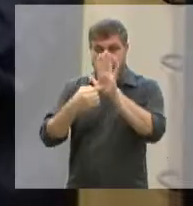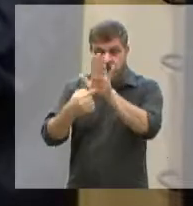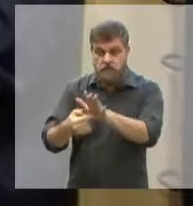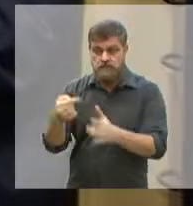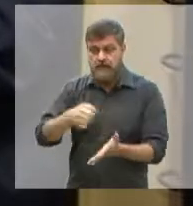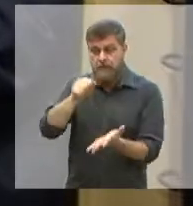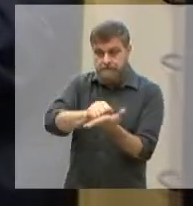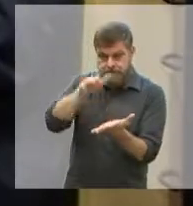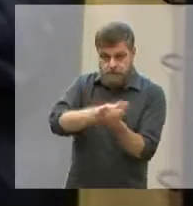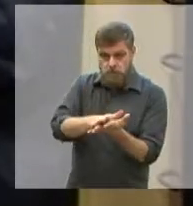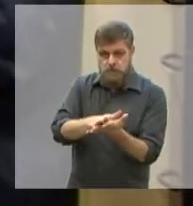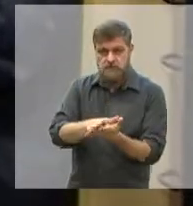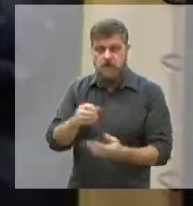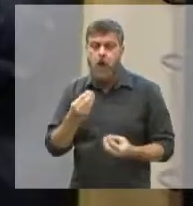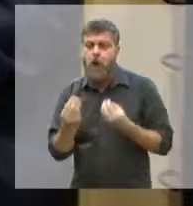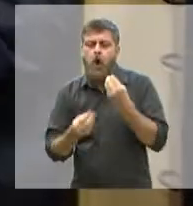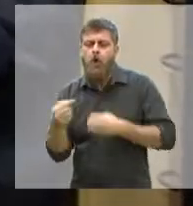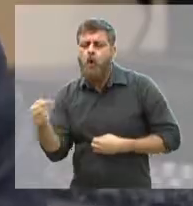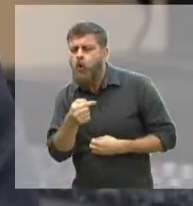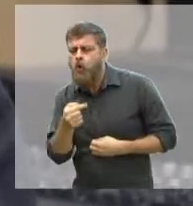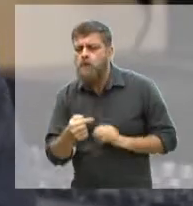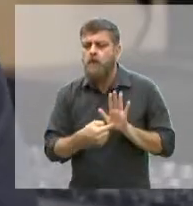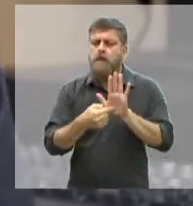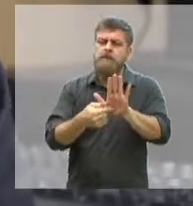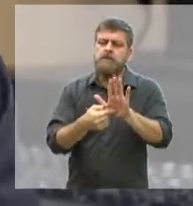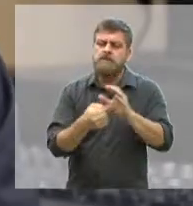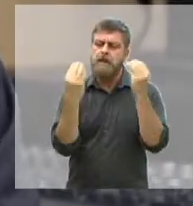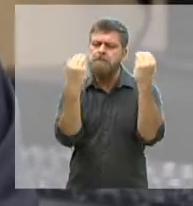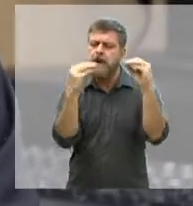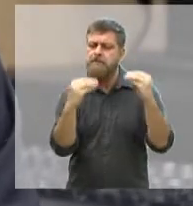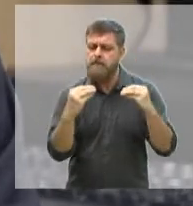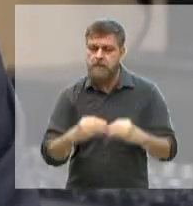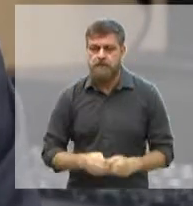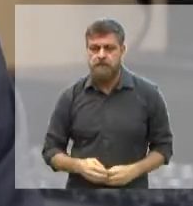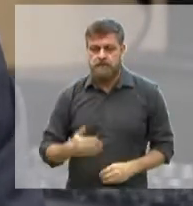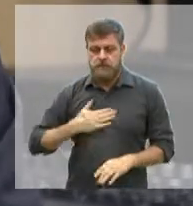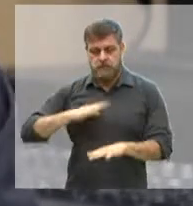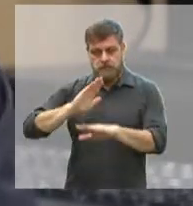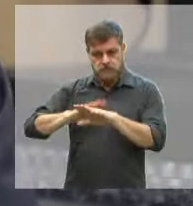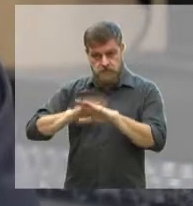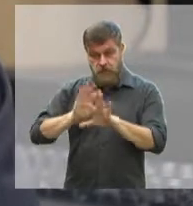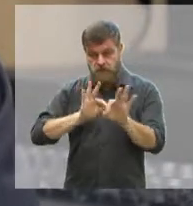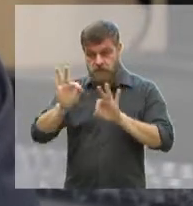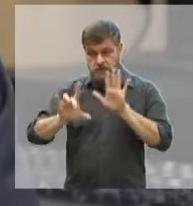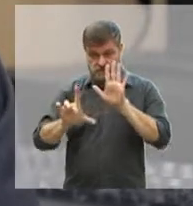ela aplicar? Como que seria isso? Veja bem, né, mais um projeto de lei da nossa autoria.